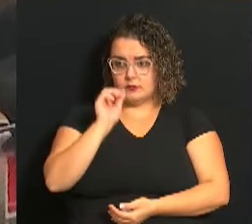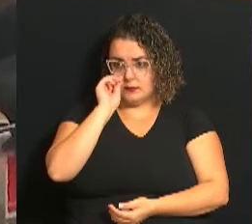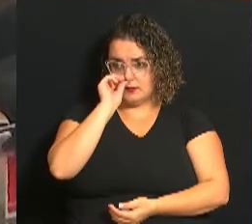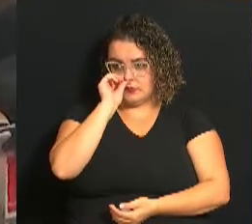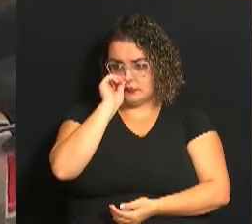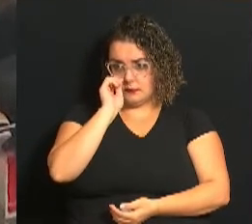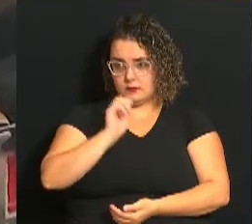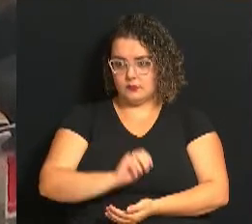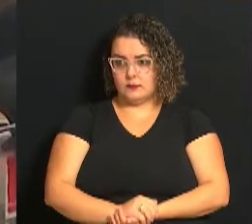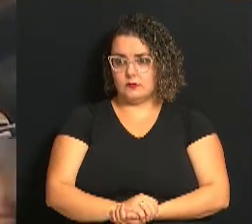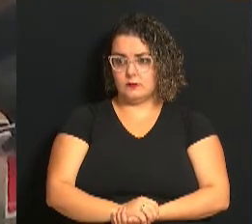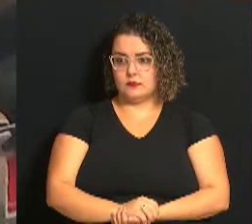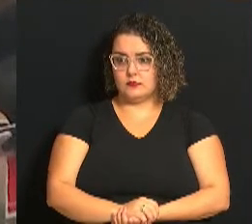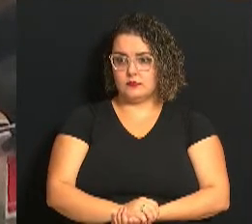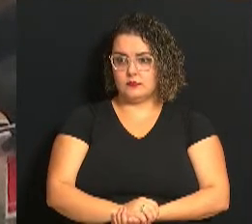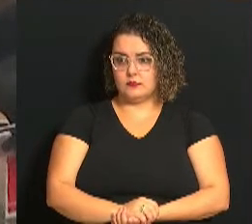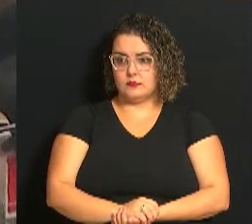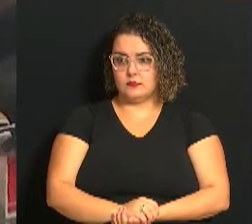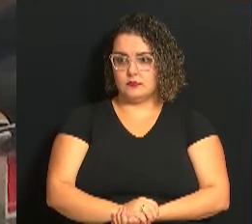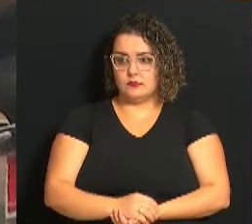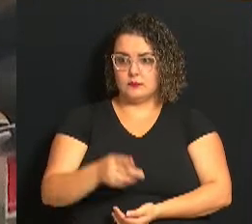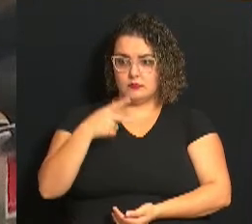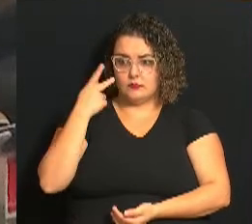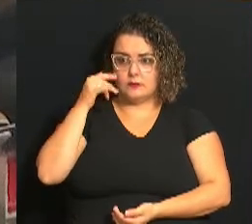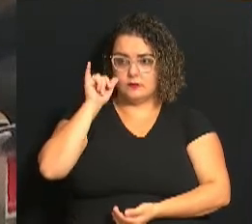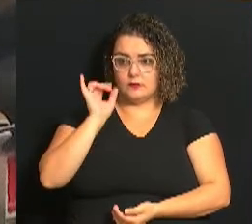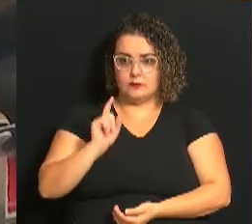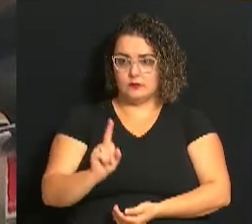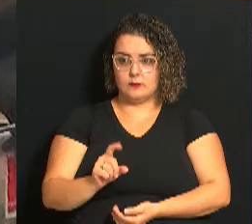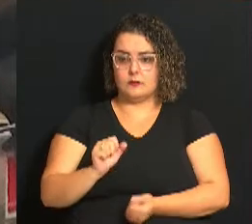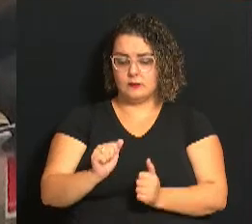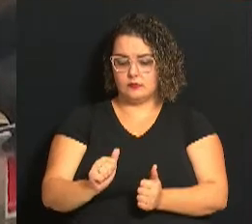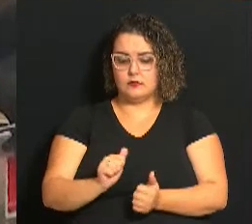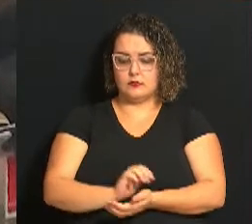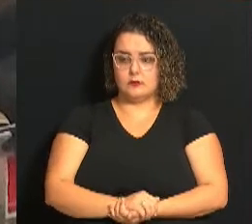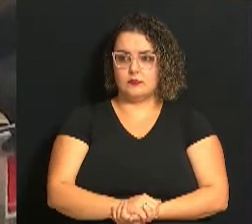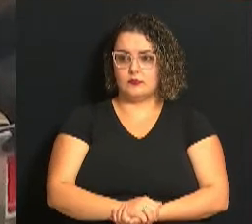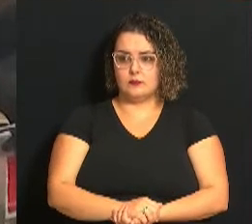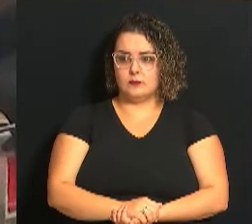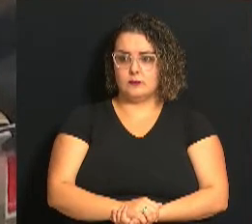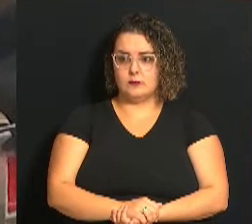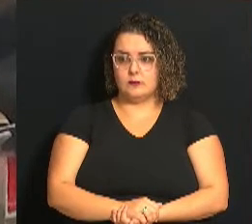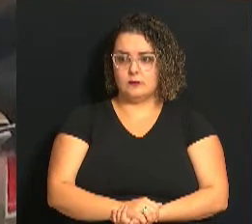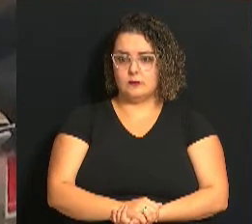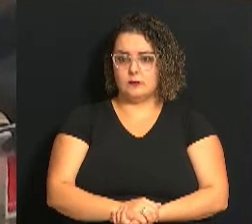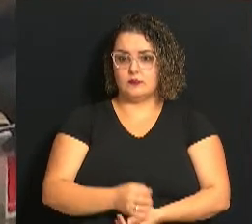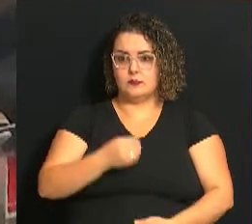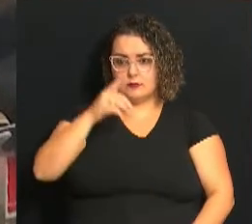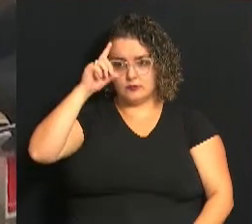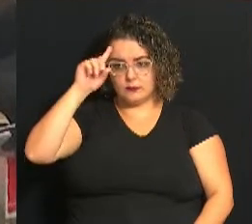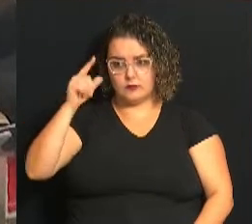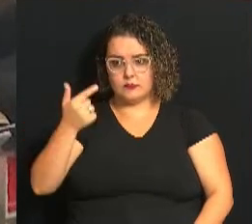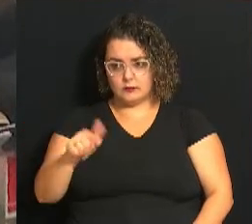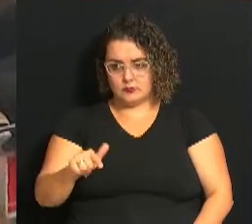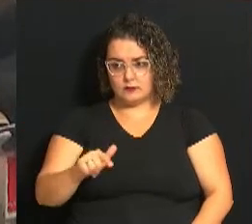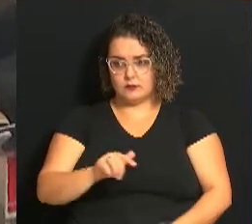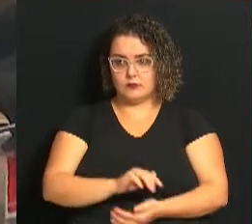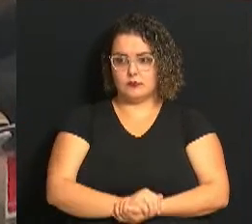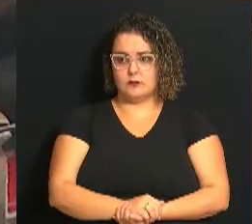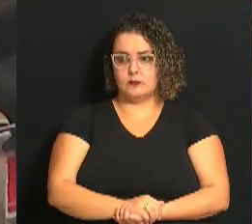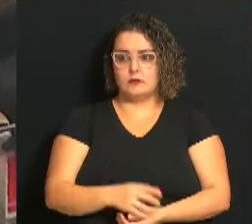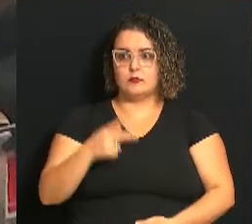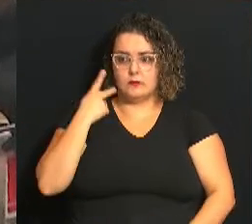Vereador Paulo, o senhor vai se inscrever também? Não? Tá bom. Bom dia mais uma vez, vereador